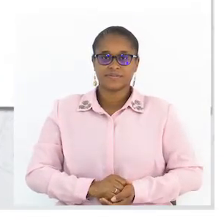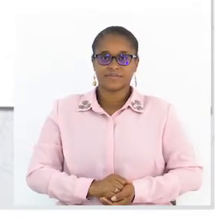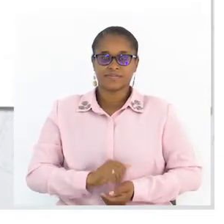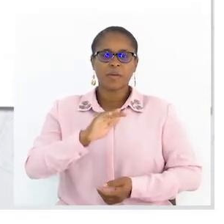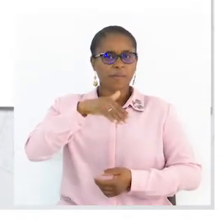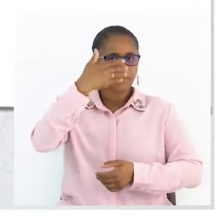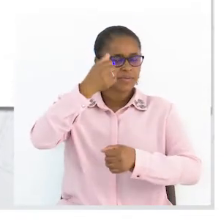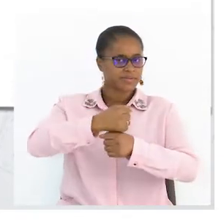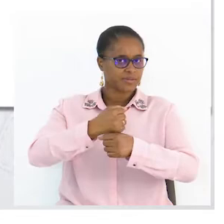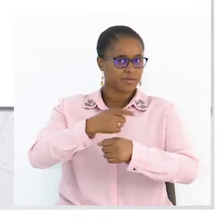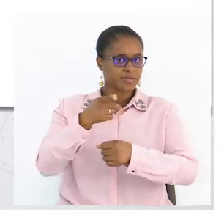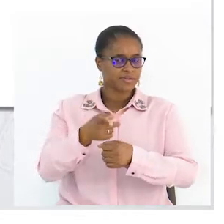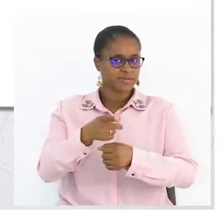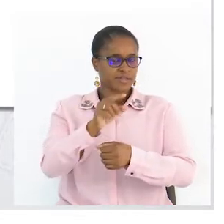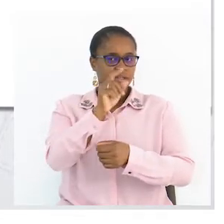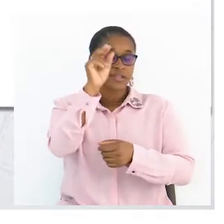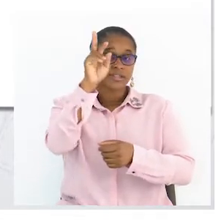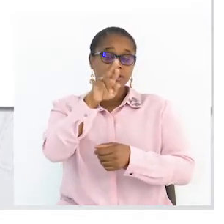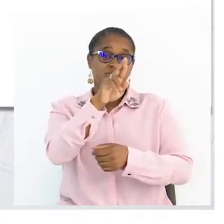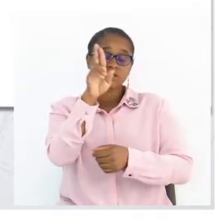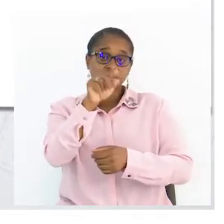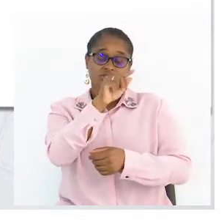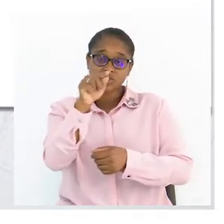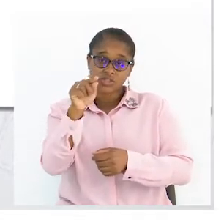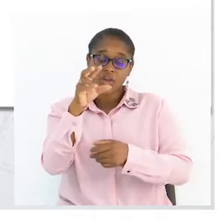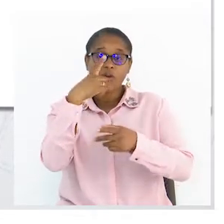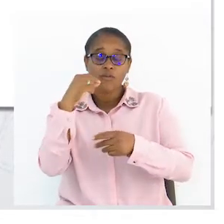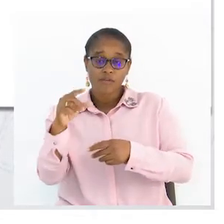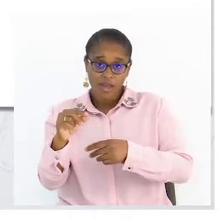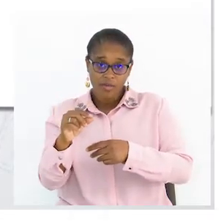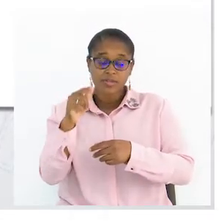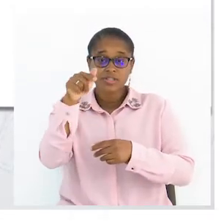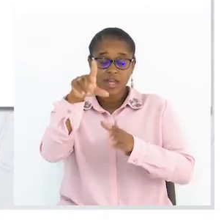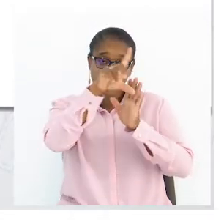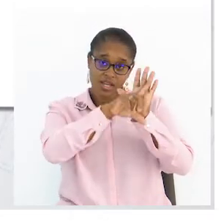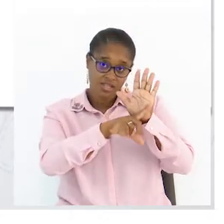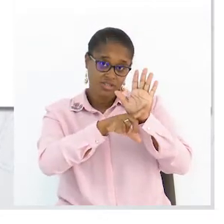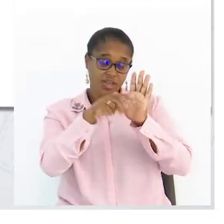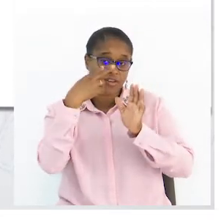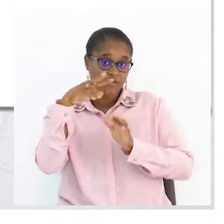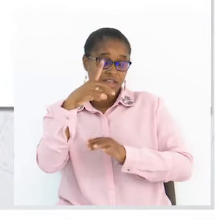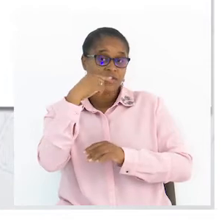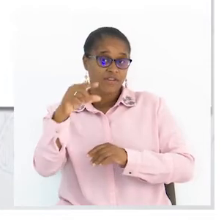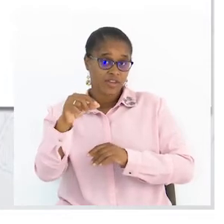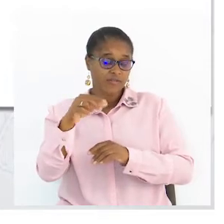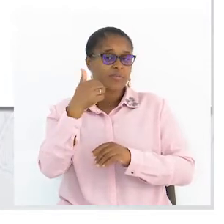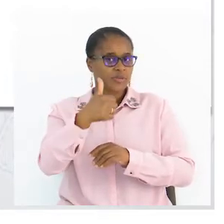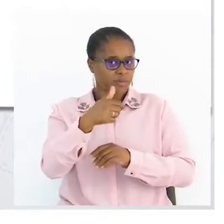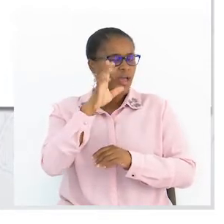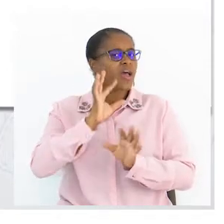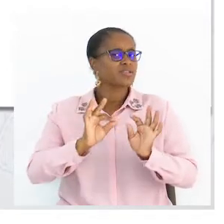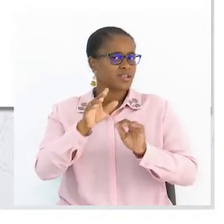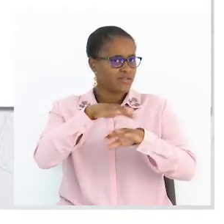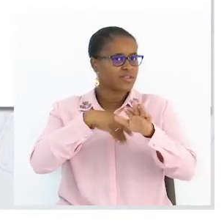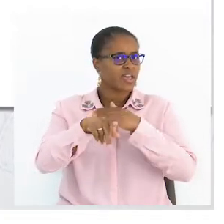Para o primeiro exercício é selecionar os verbos copulativos presentes na lista. Vamos ver esses verbos? Muito bem, foi assim que